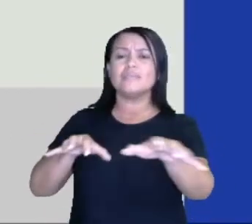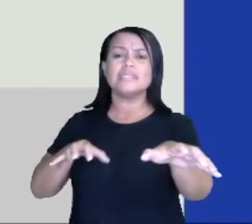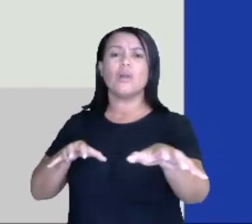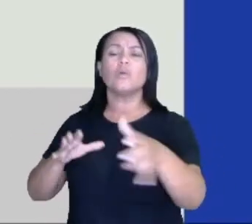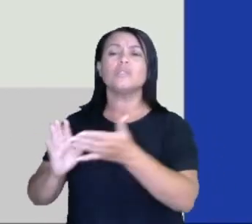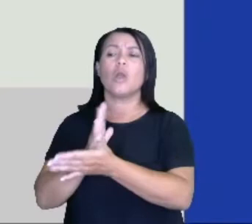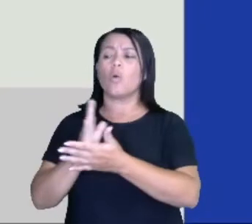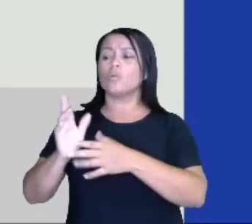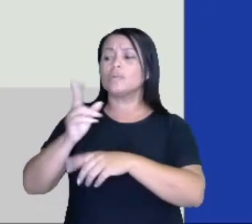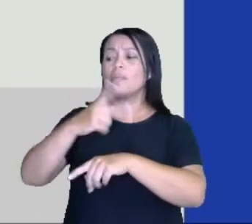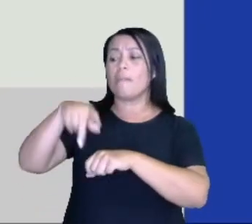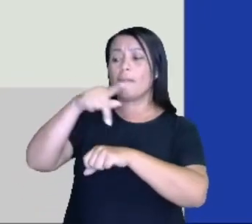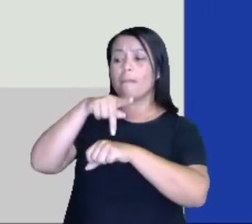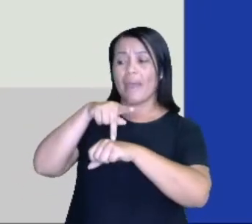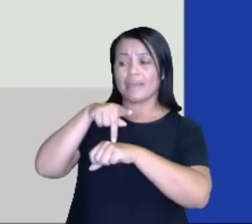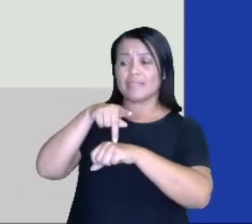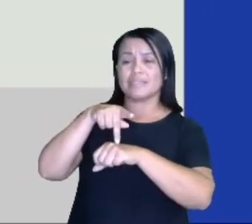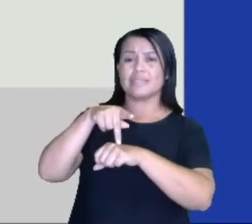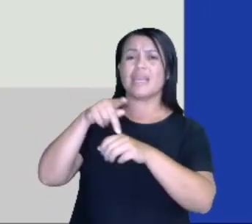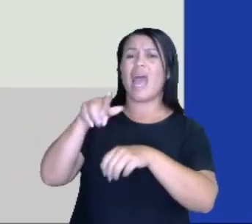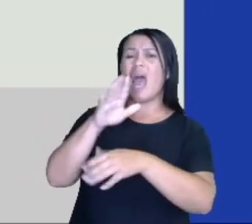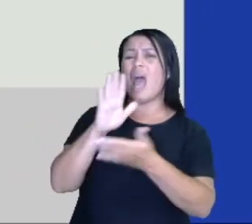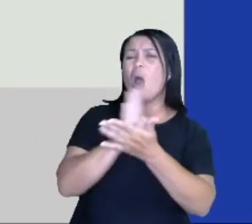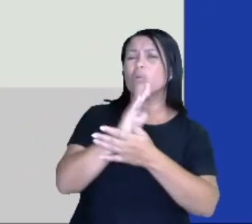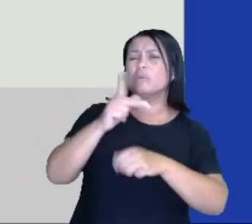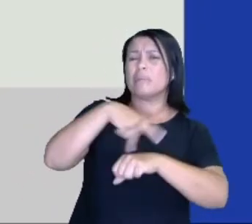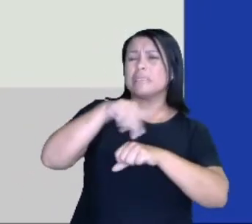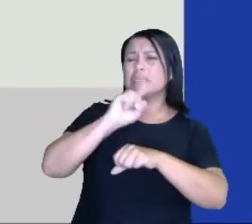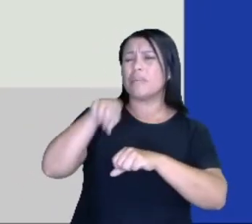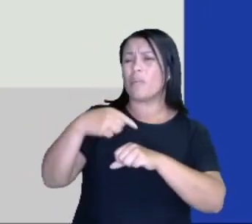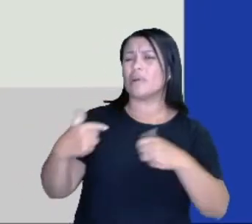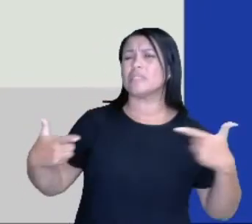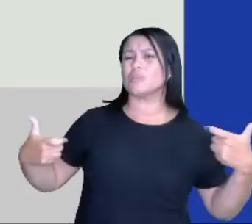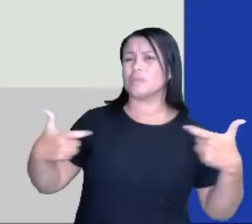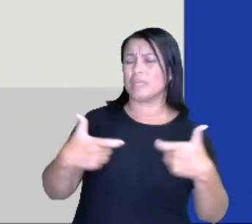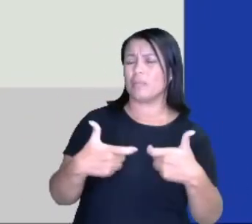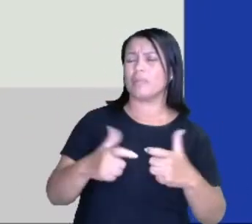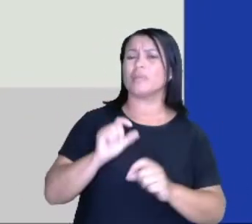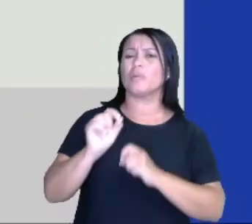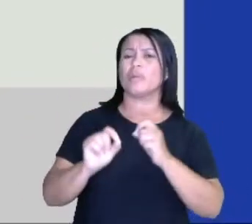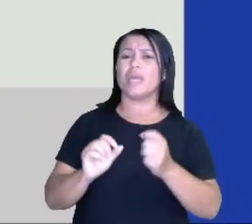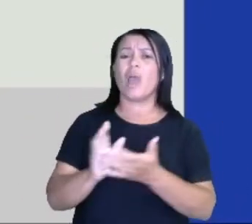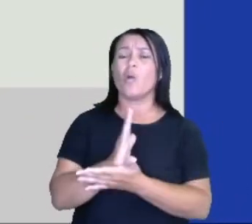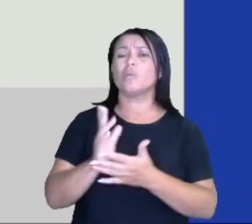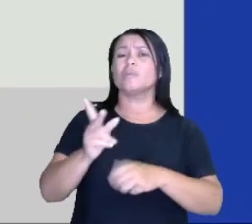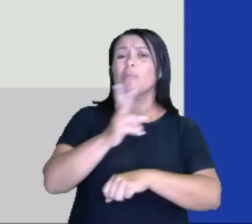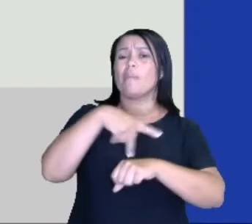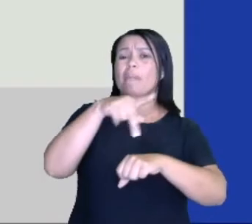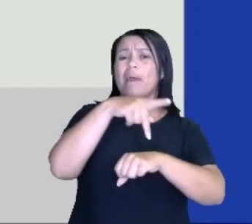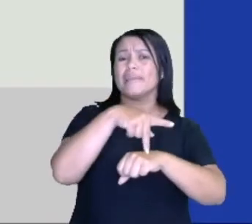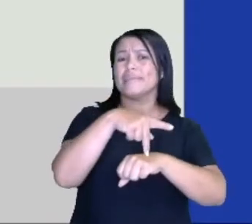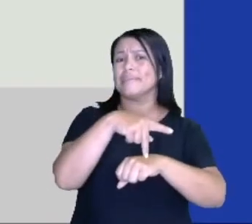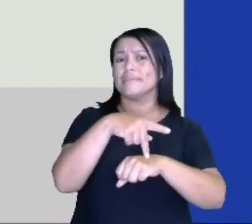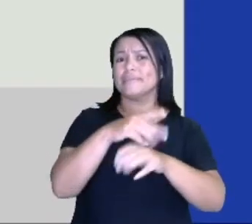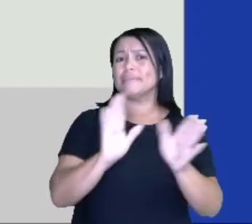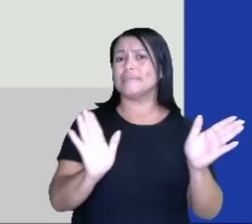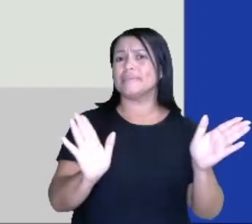Após a Segunda Guerra Mundial, alguns países deixaram de existir, né? E entre eles a gente vai